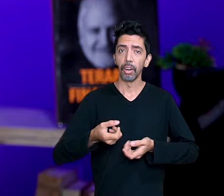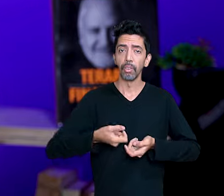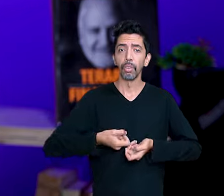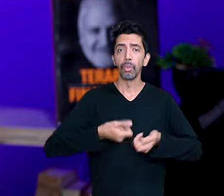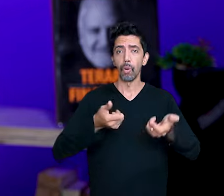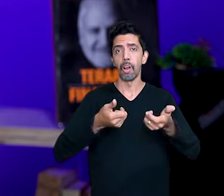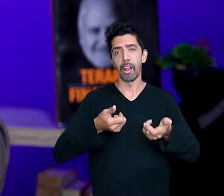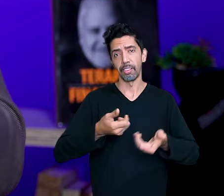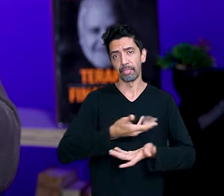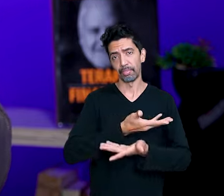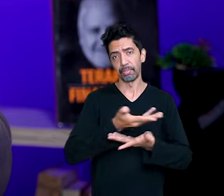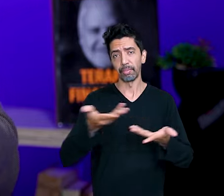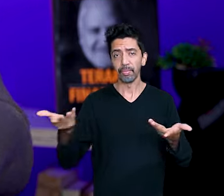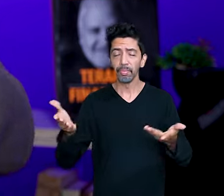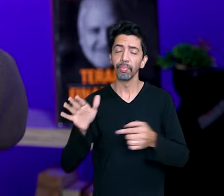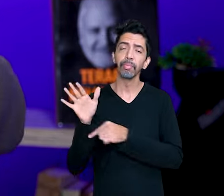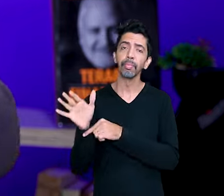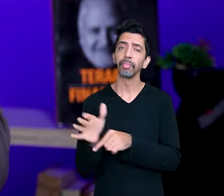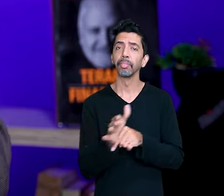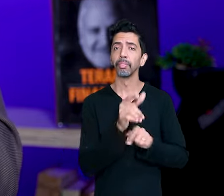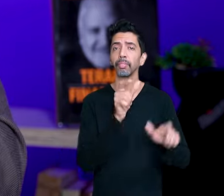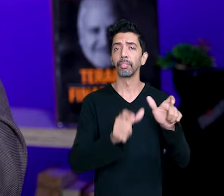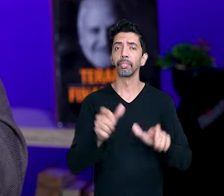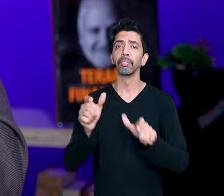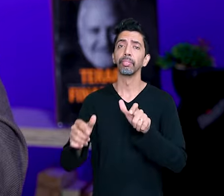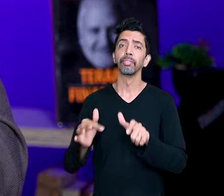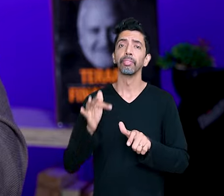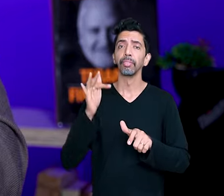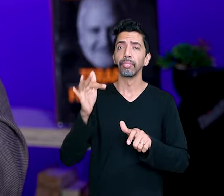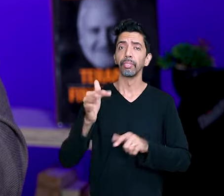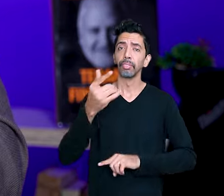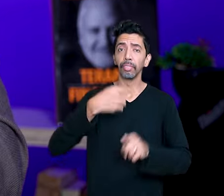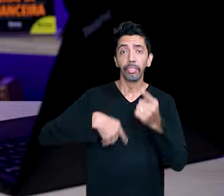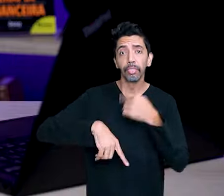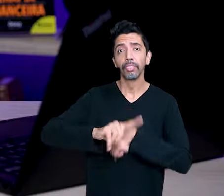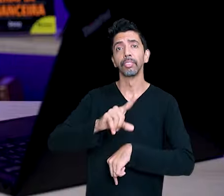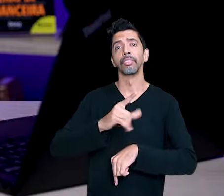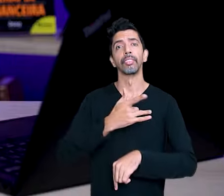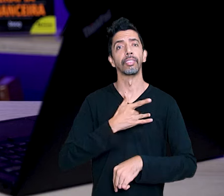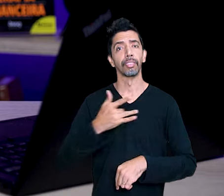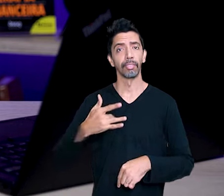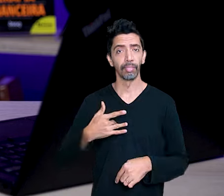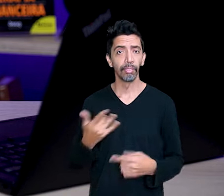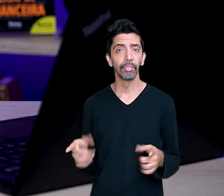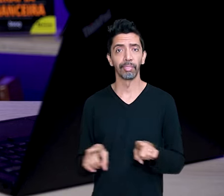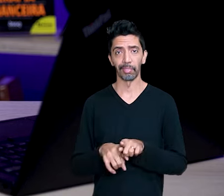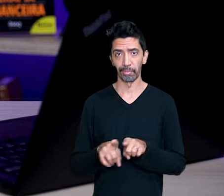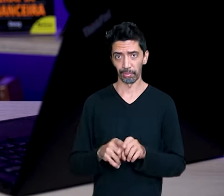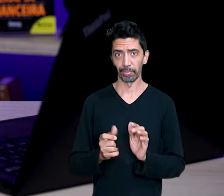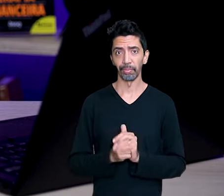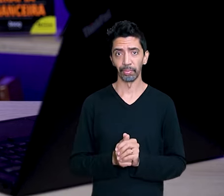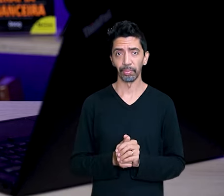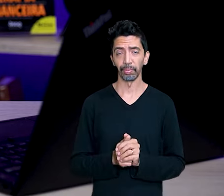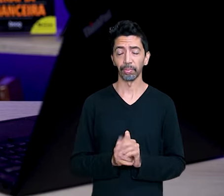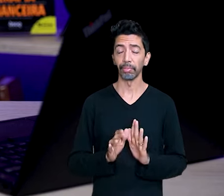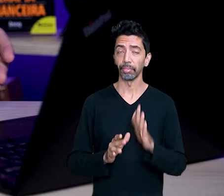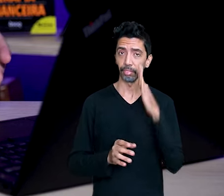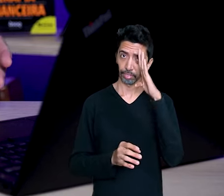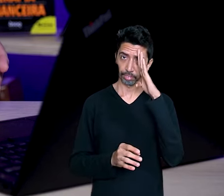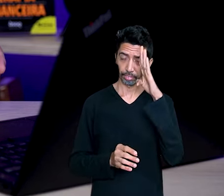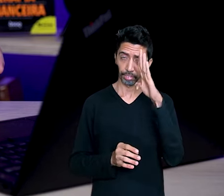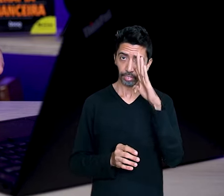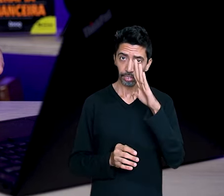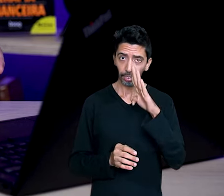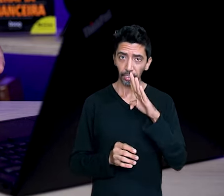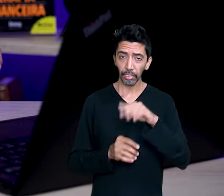desenvolver novos cidadãos saudáveis, sustentáveis financeiramente. E principalmente desde o